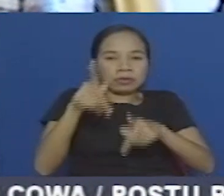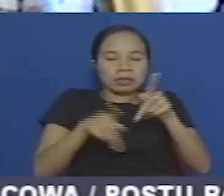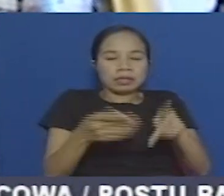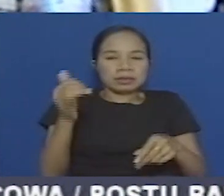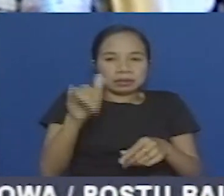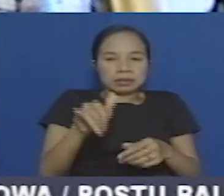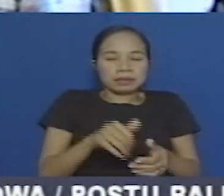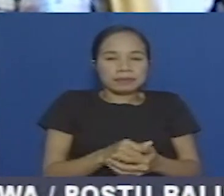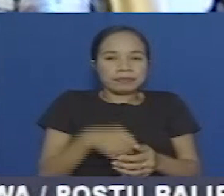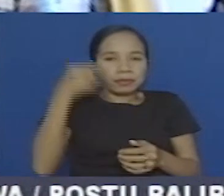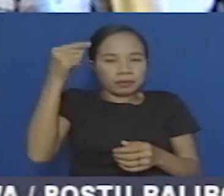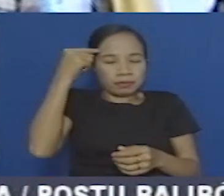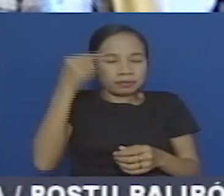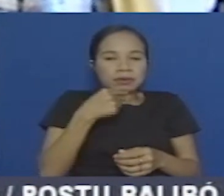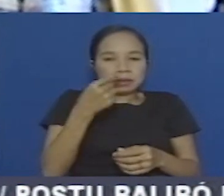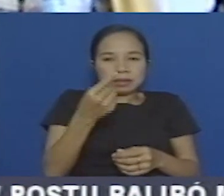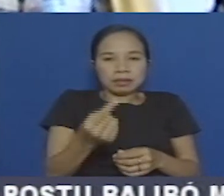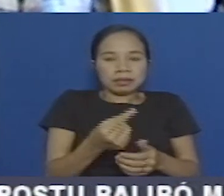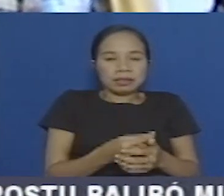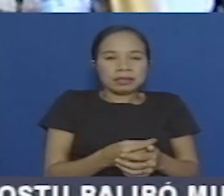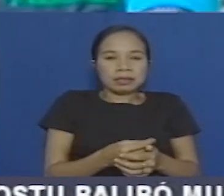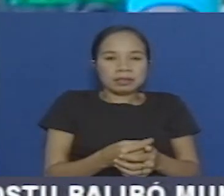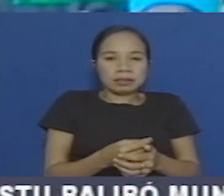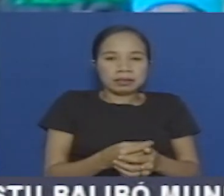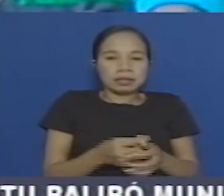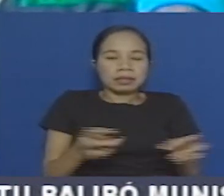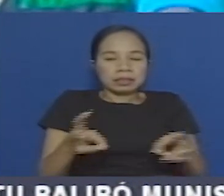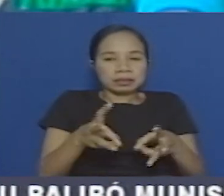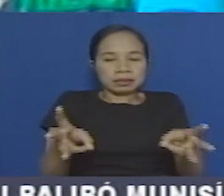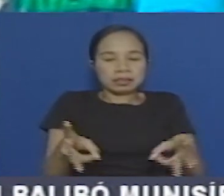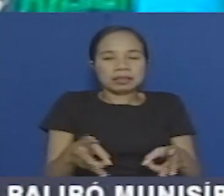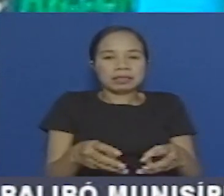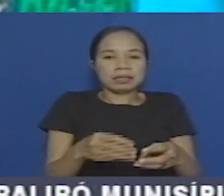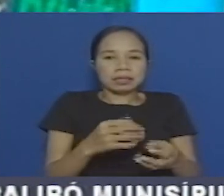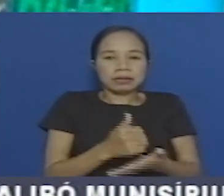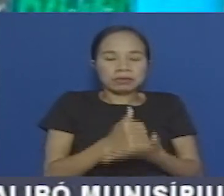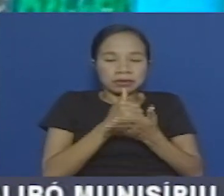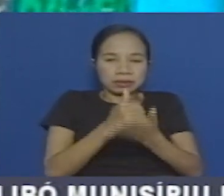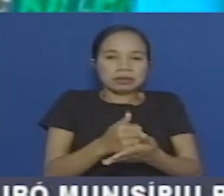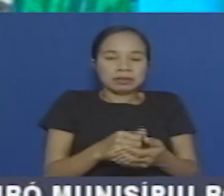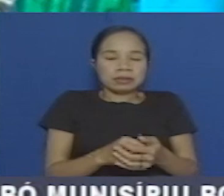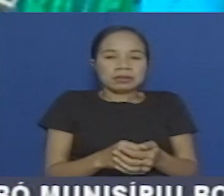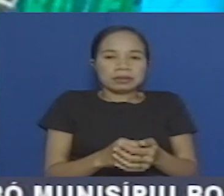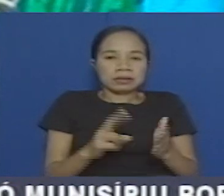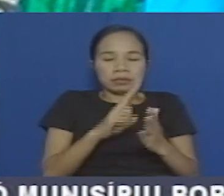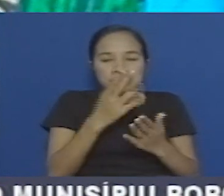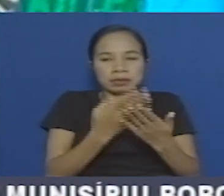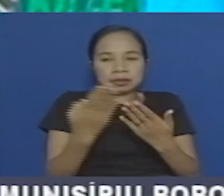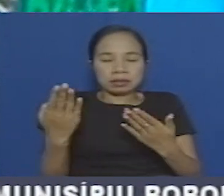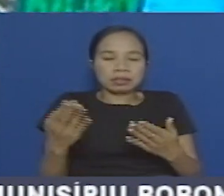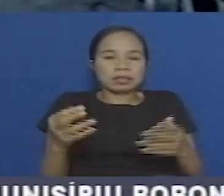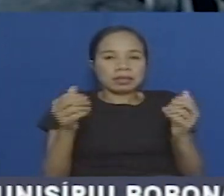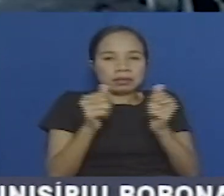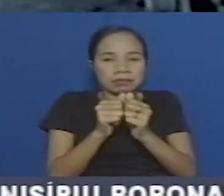sirania. Governante Nhatetem, melhoramento estrada, né? Atua atende Instituto de Gestão de Equipamentos,